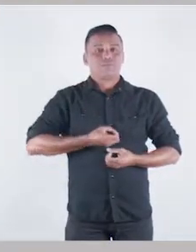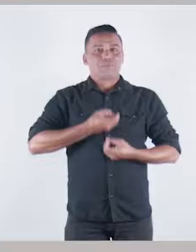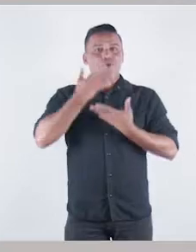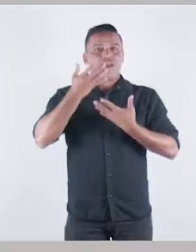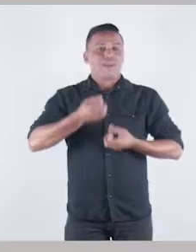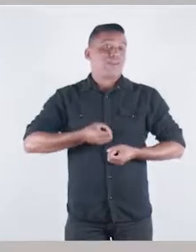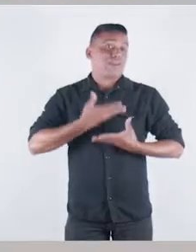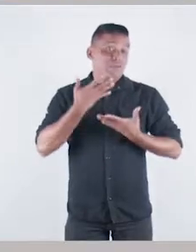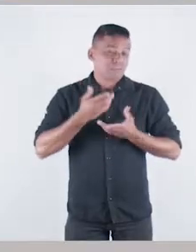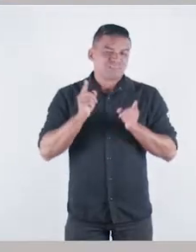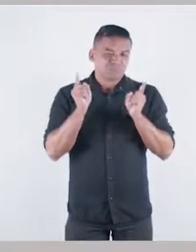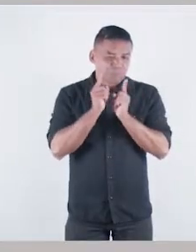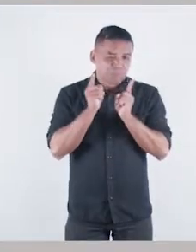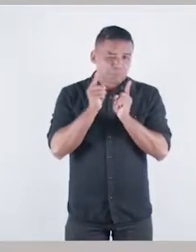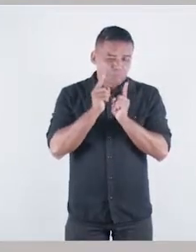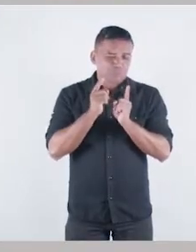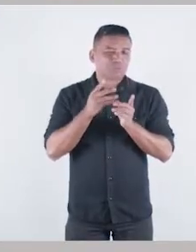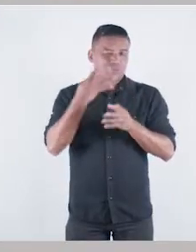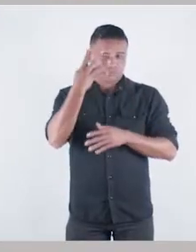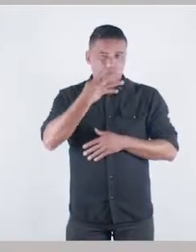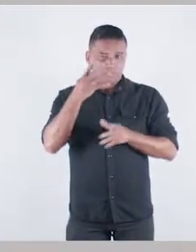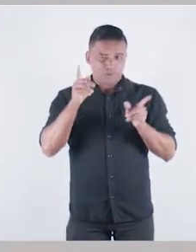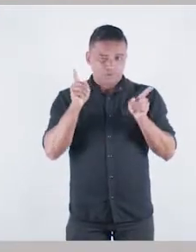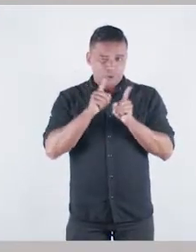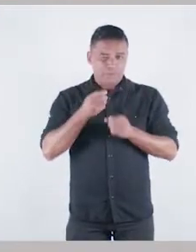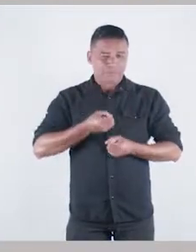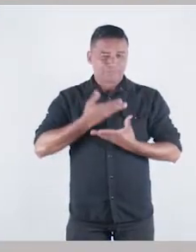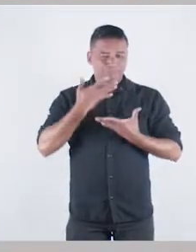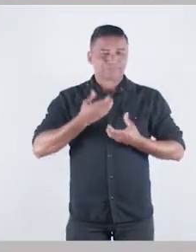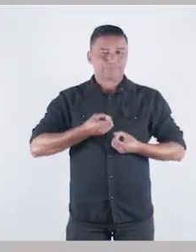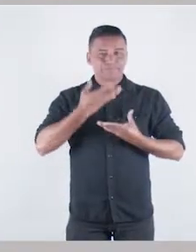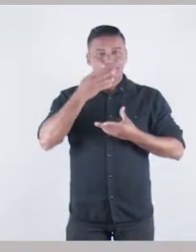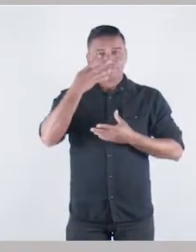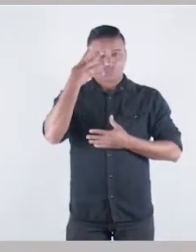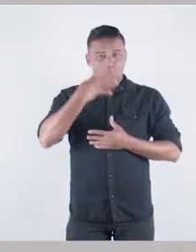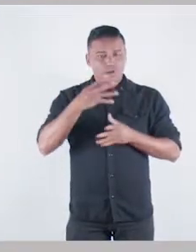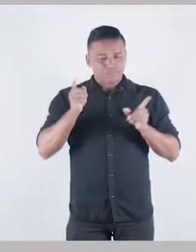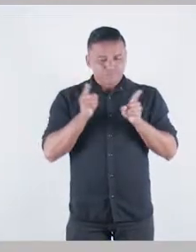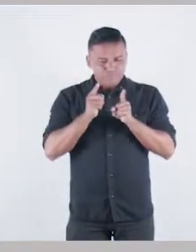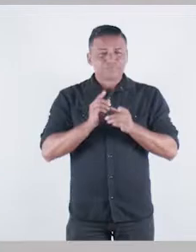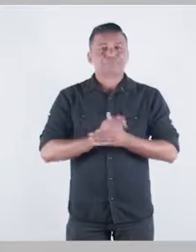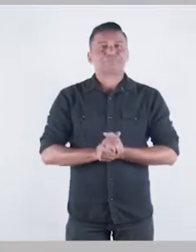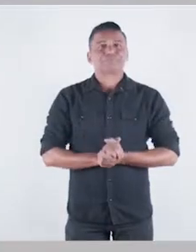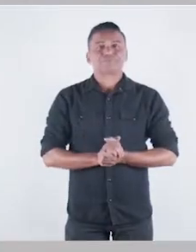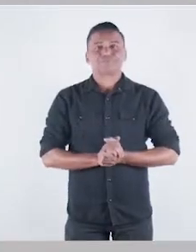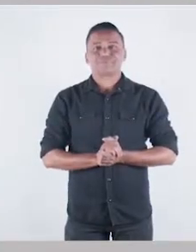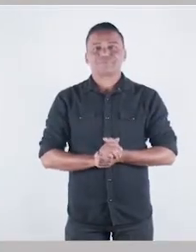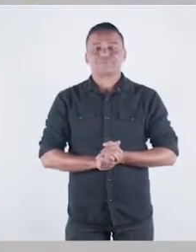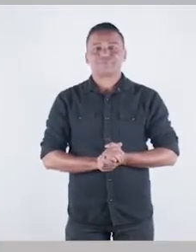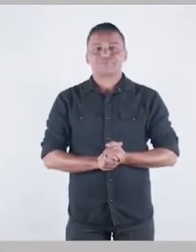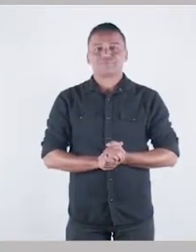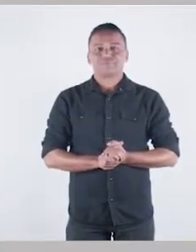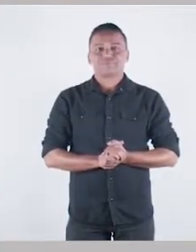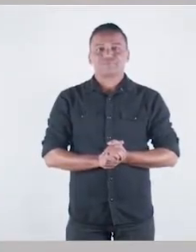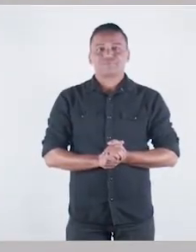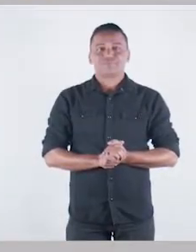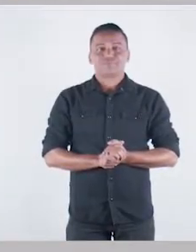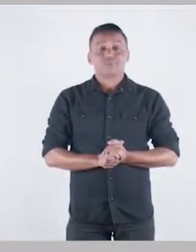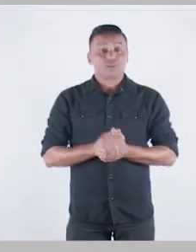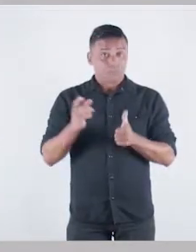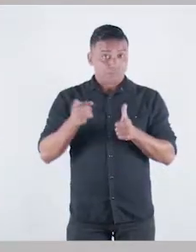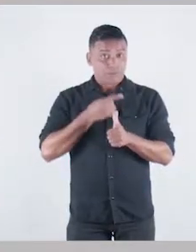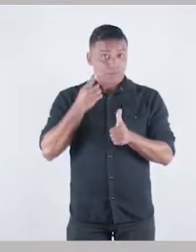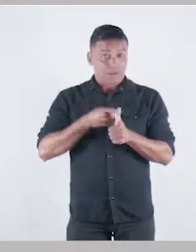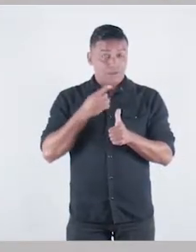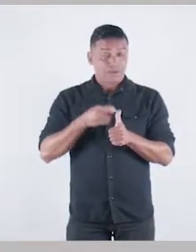menos curtos, né? Poemas curtos, e o primeiro